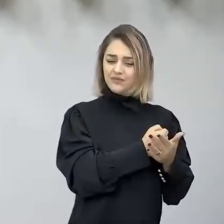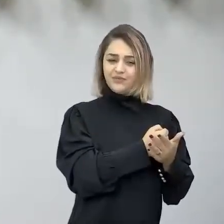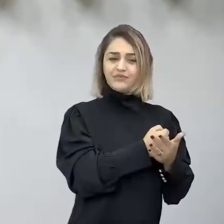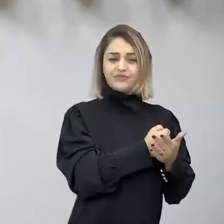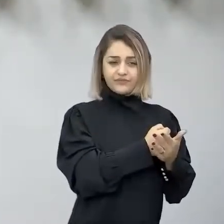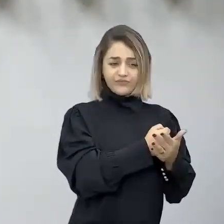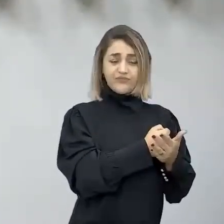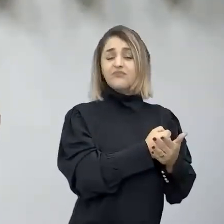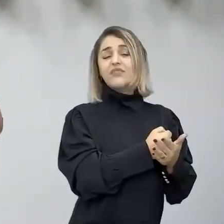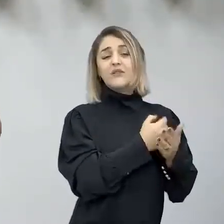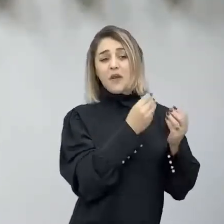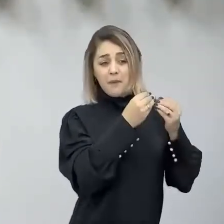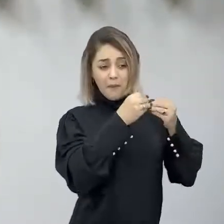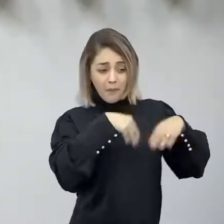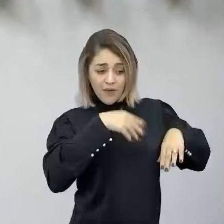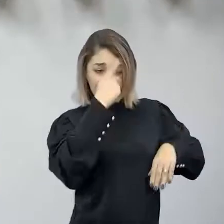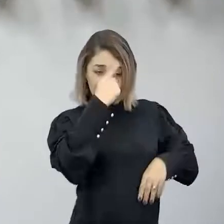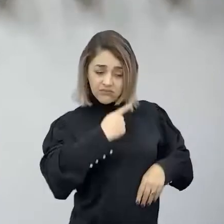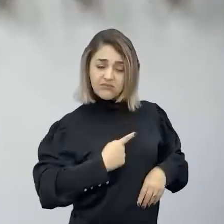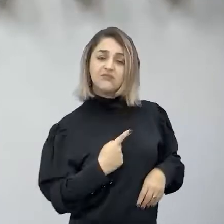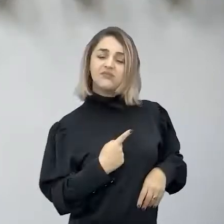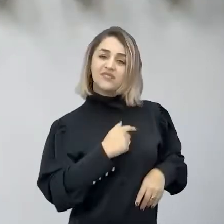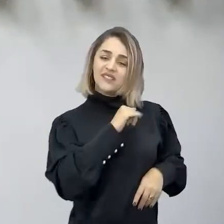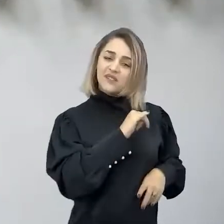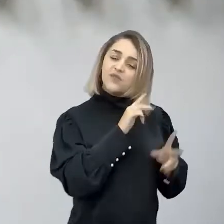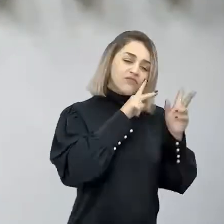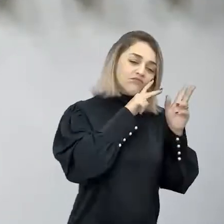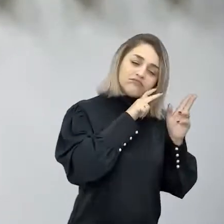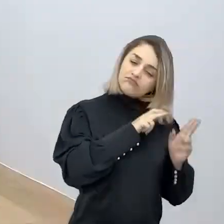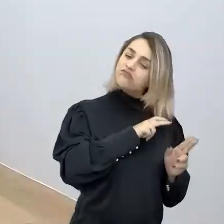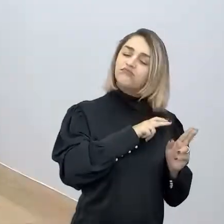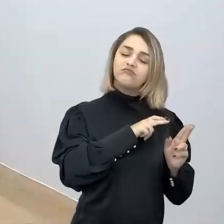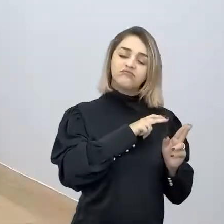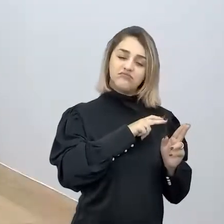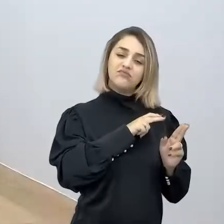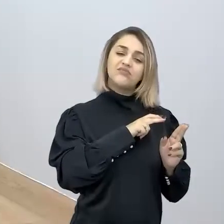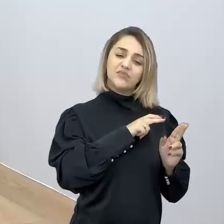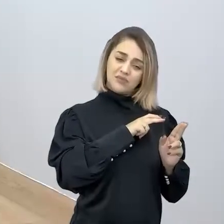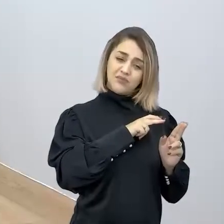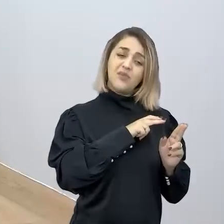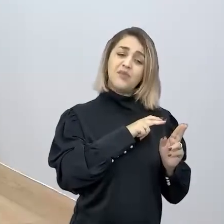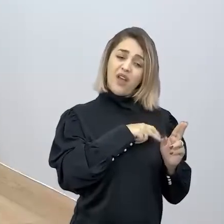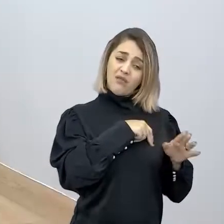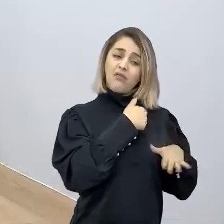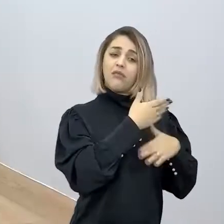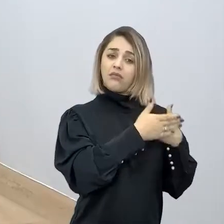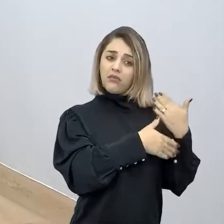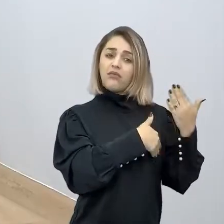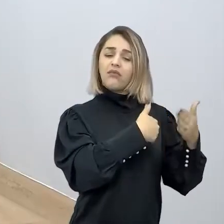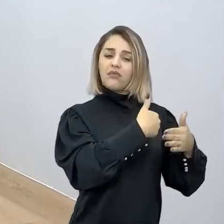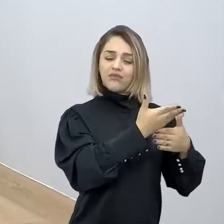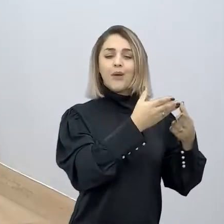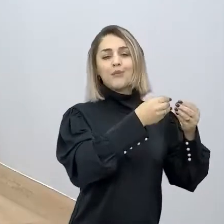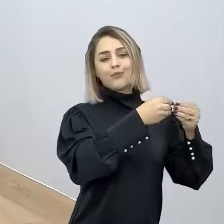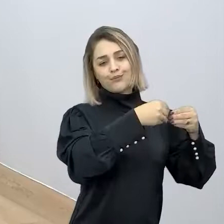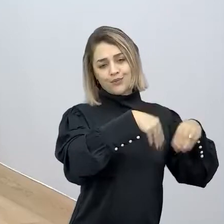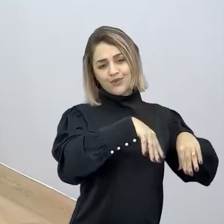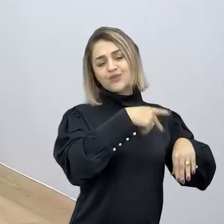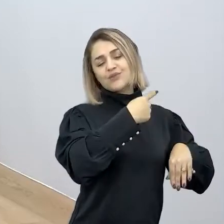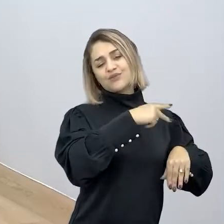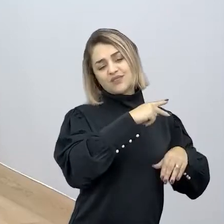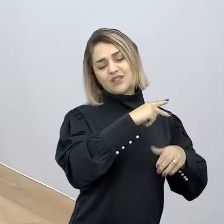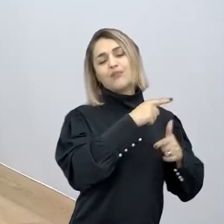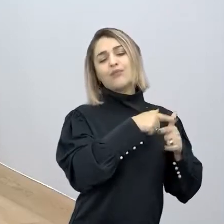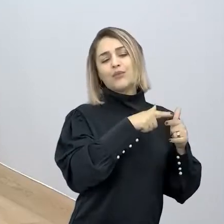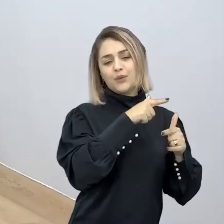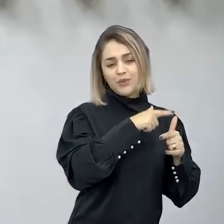você não ter noites de sono bem dormida, né? Vai te dar vai trazer um problema